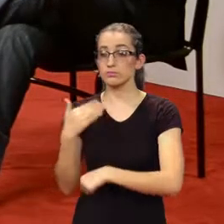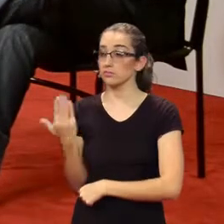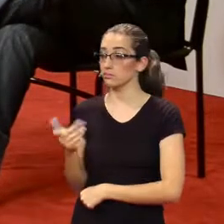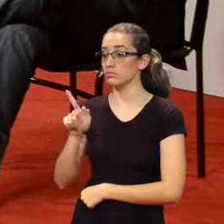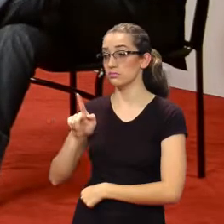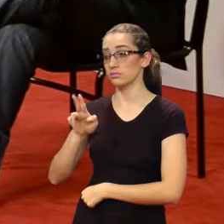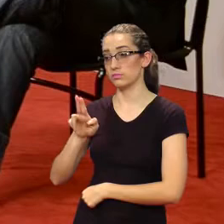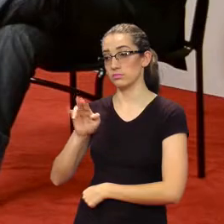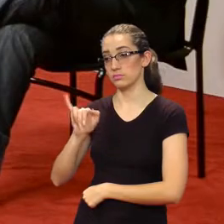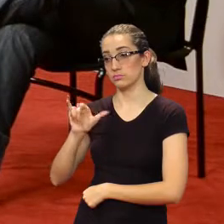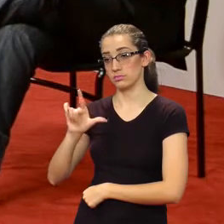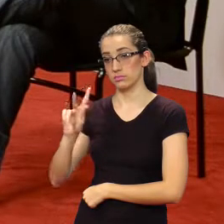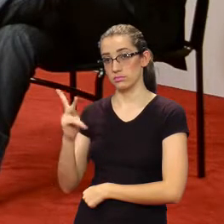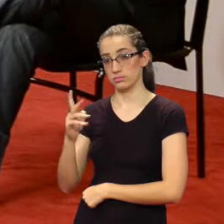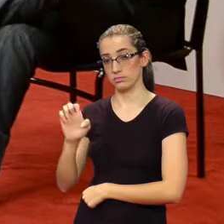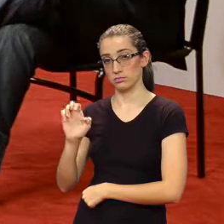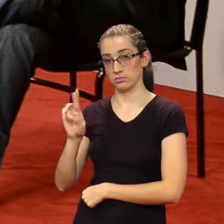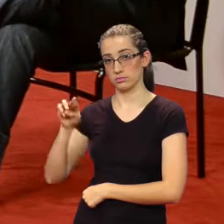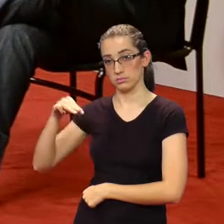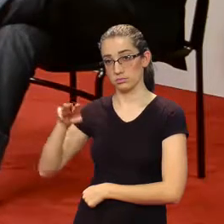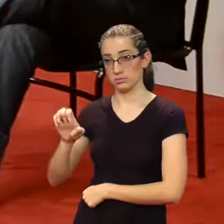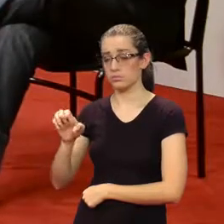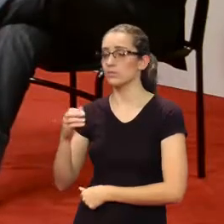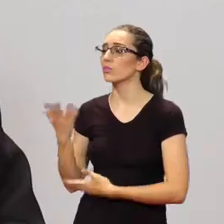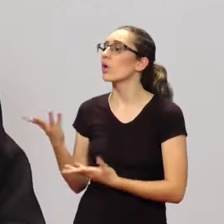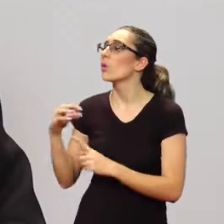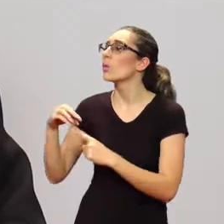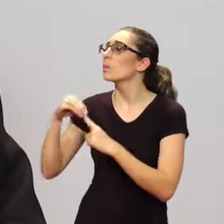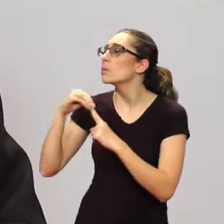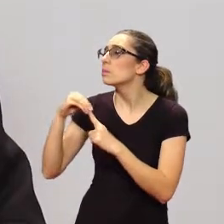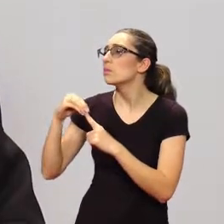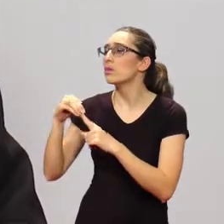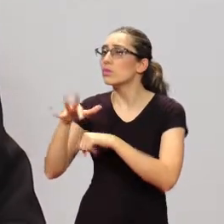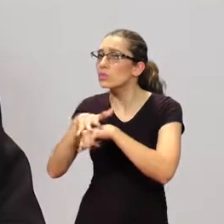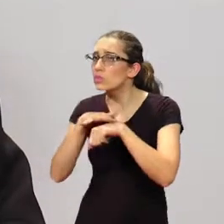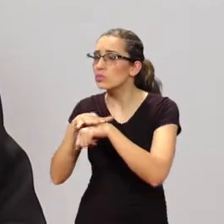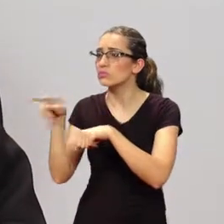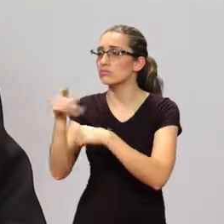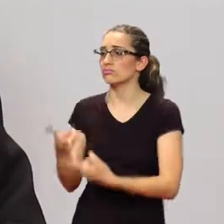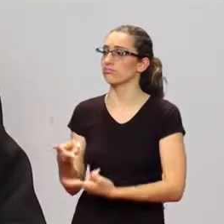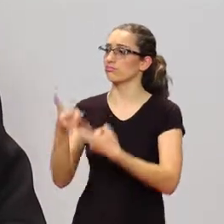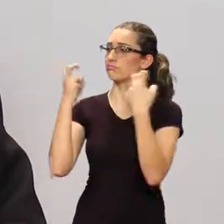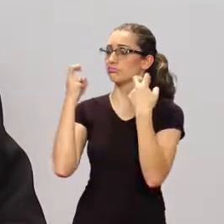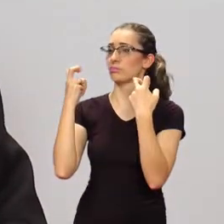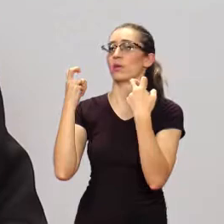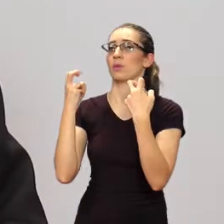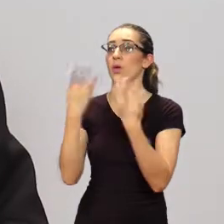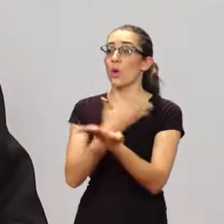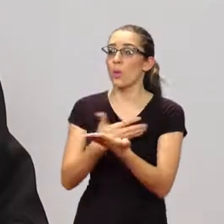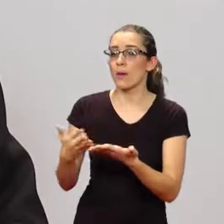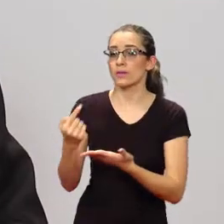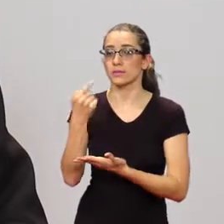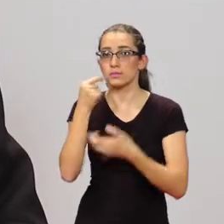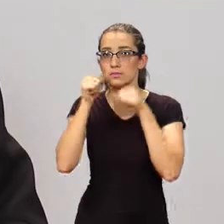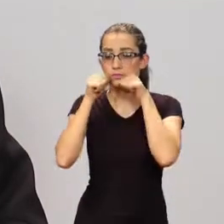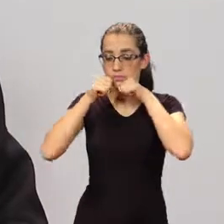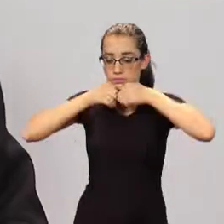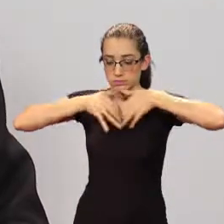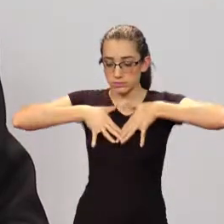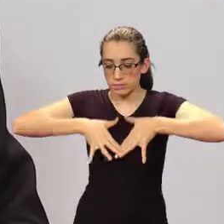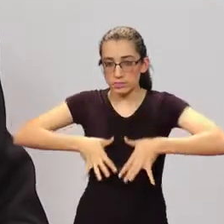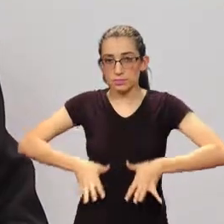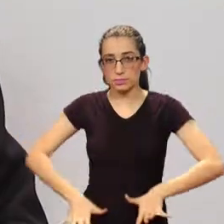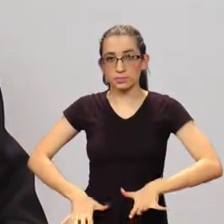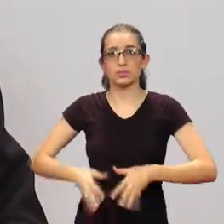com o professor Guilherme. Quais são as principais enfermidades que vocês conseguem perceber que começam na boca e